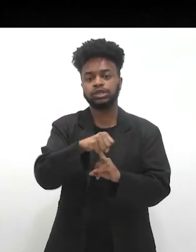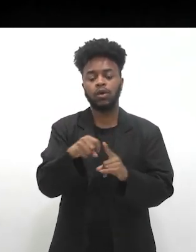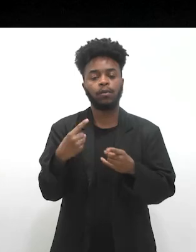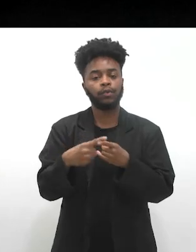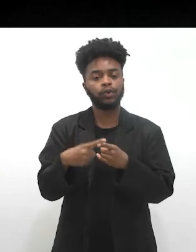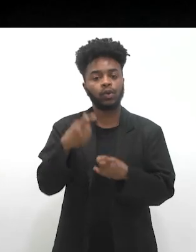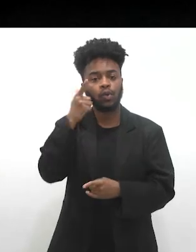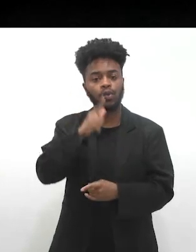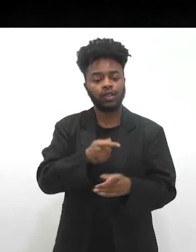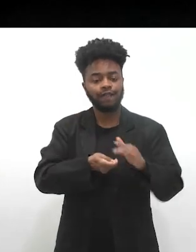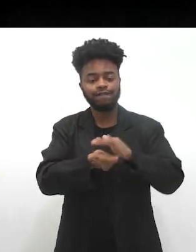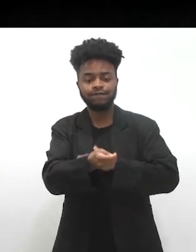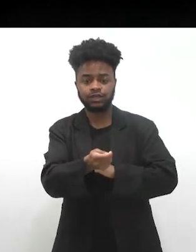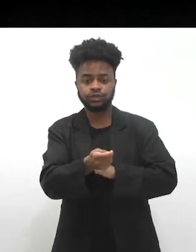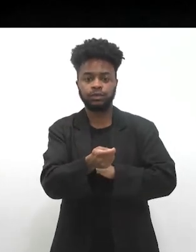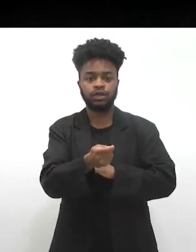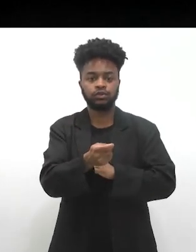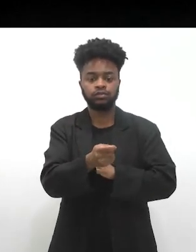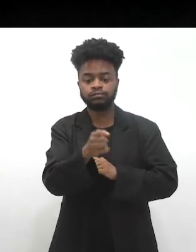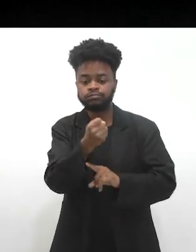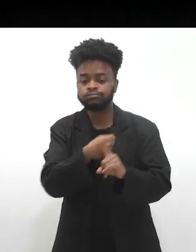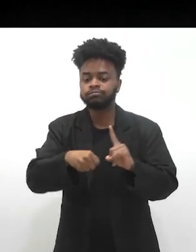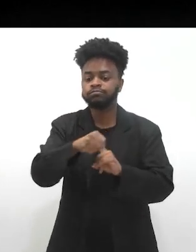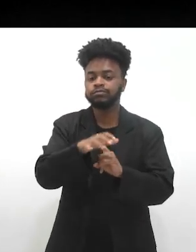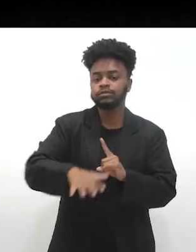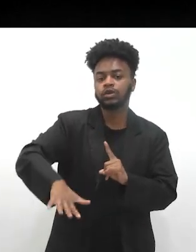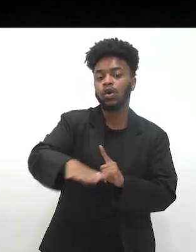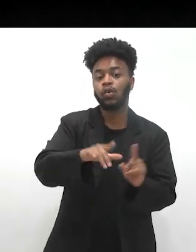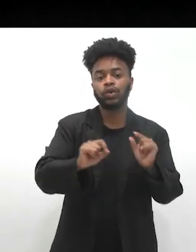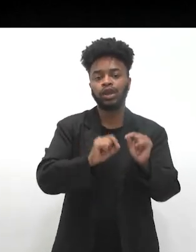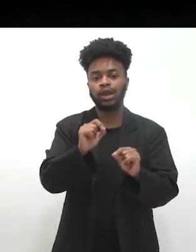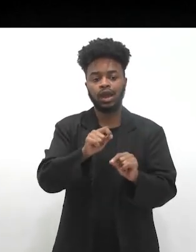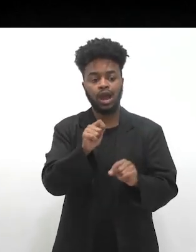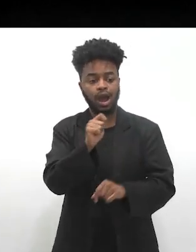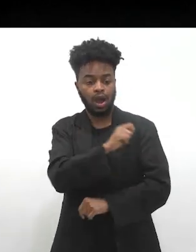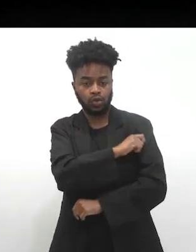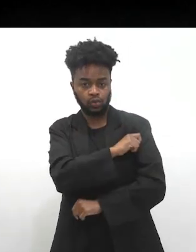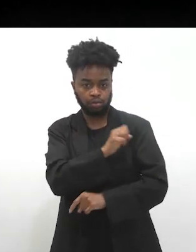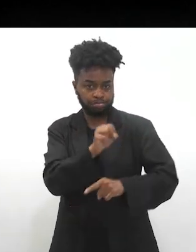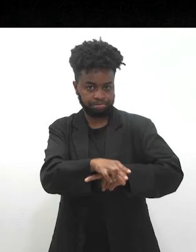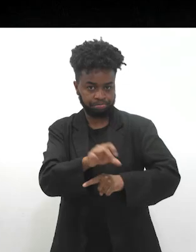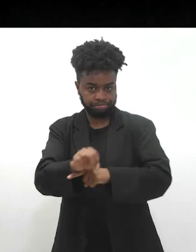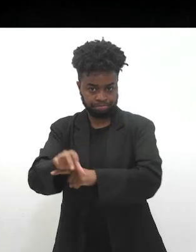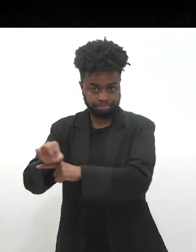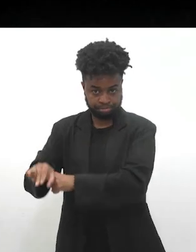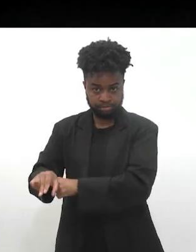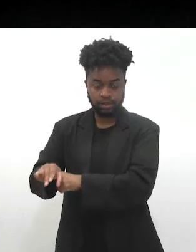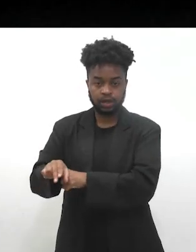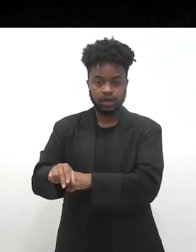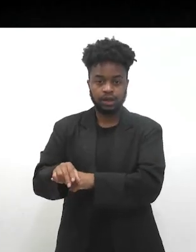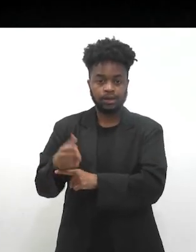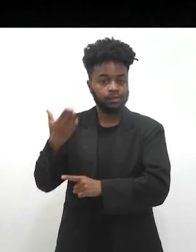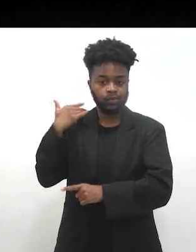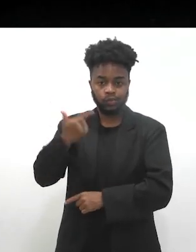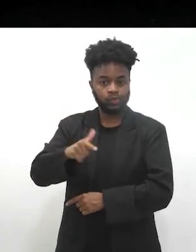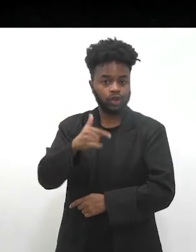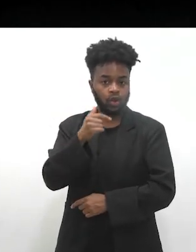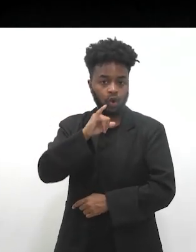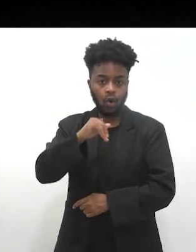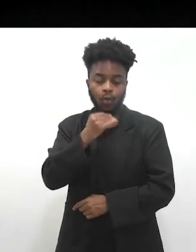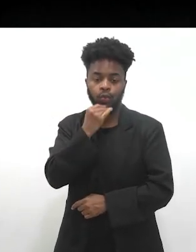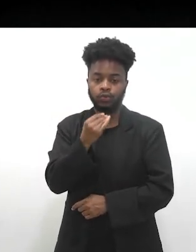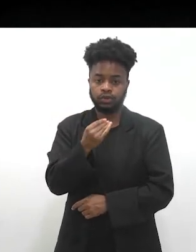que gera um investimento para toda a sociedade, que é transformar esses alunos e alunas que não teriam